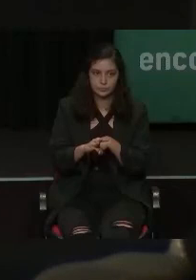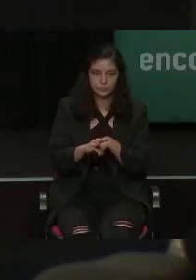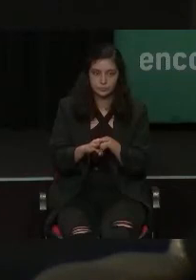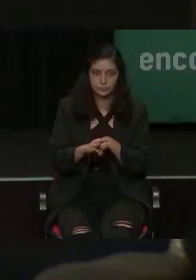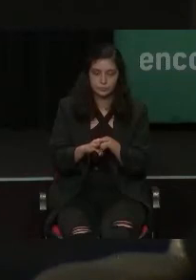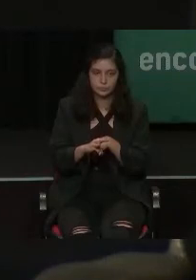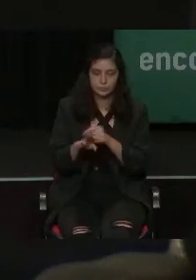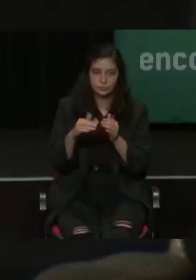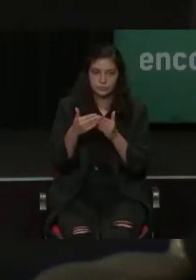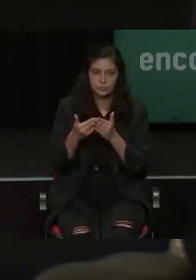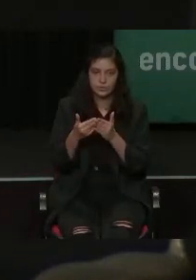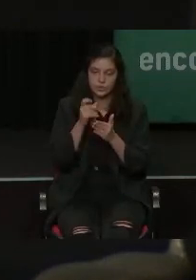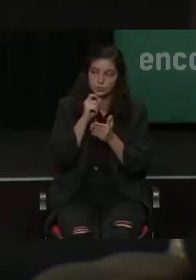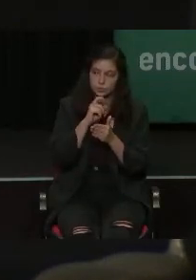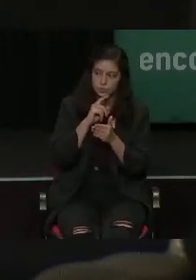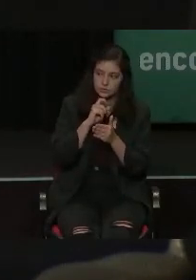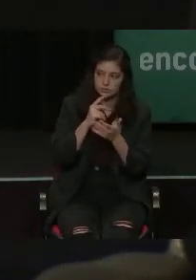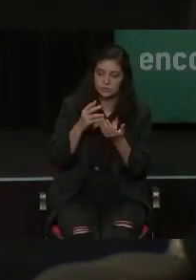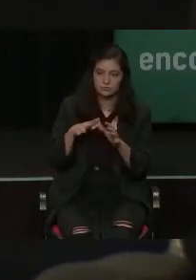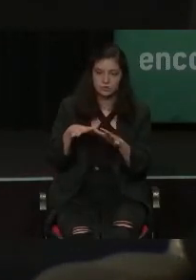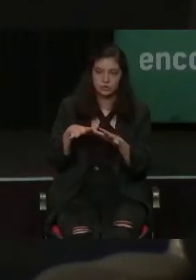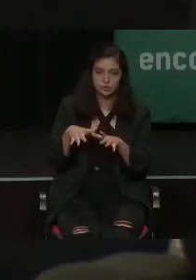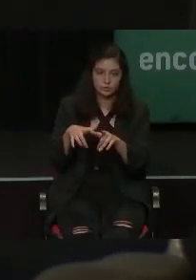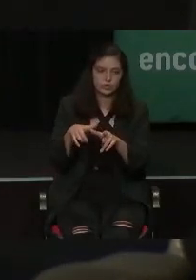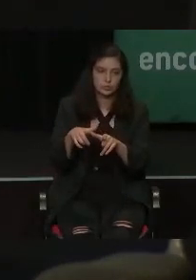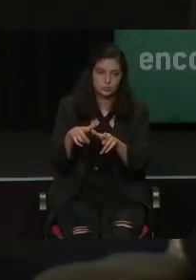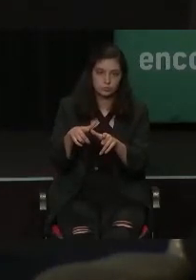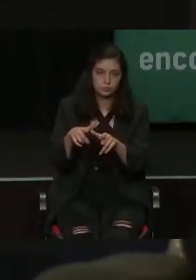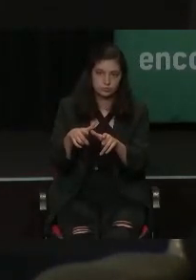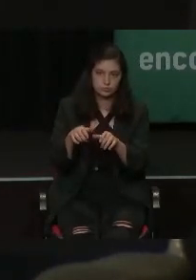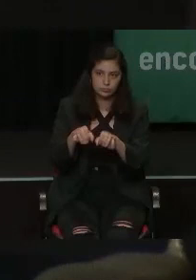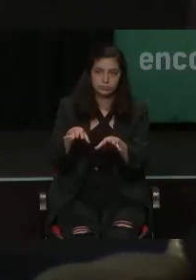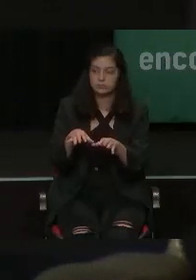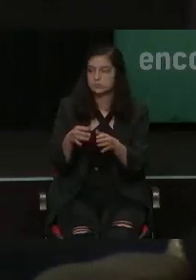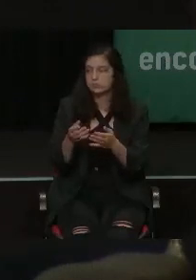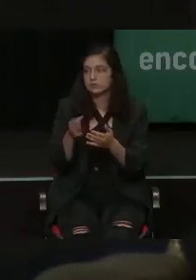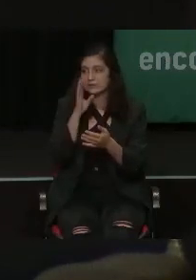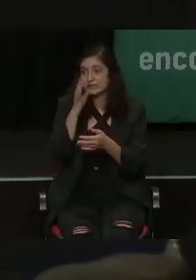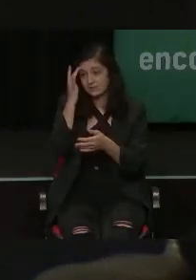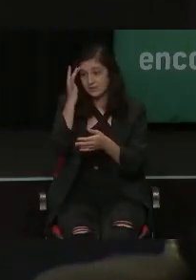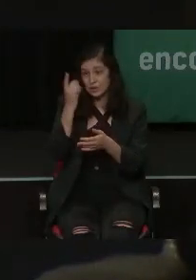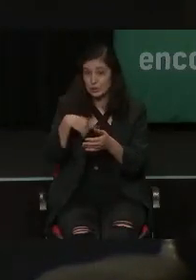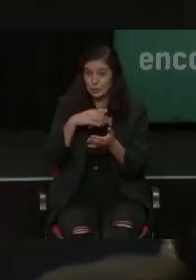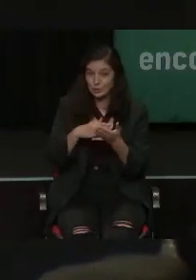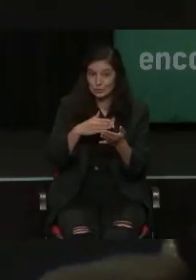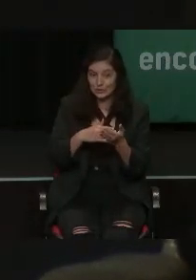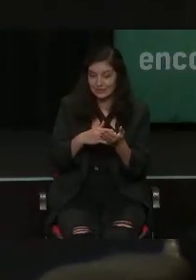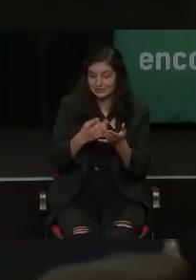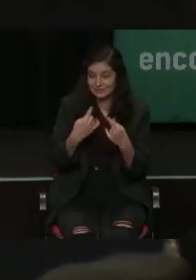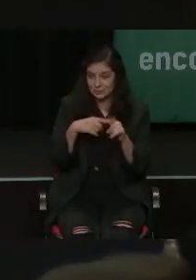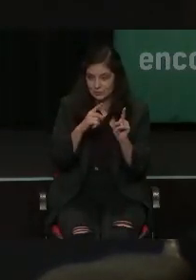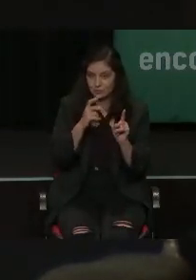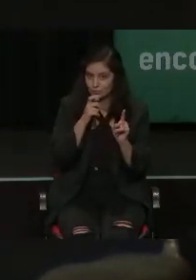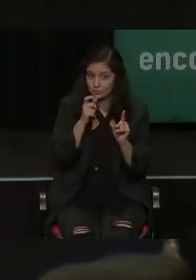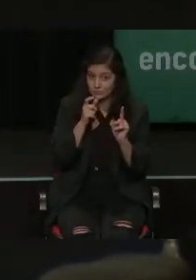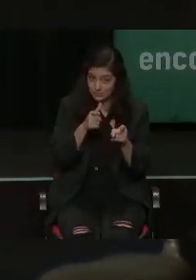condicionava essa possível transmissão. Portanto, se fosse fácil, nós não andávamos a estudar o assunto, isso lhe prometo.